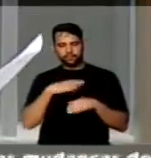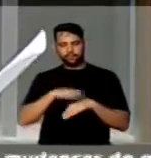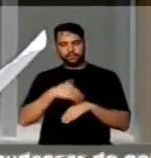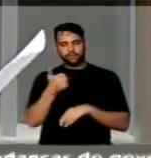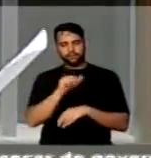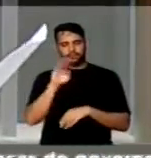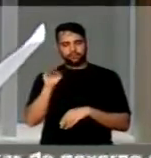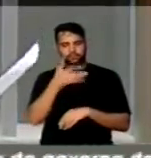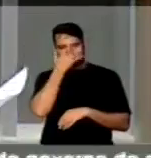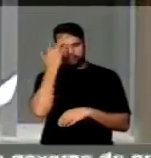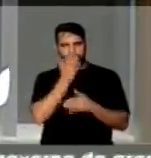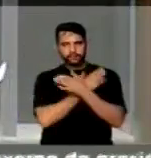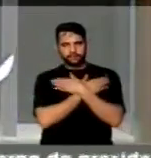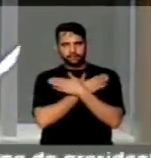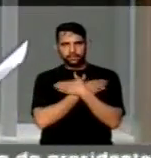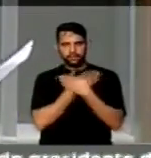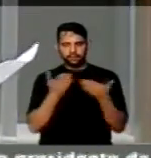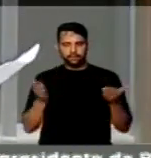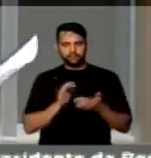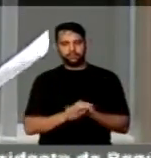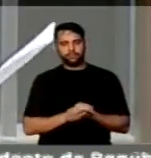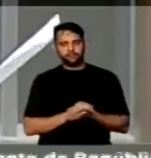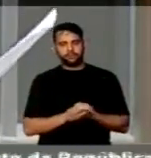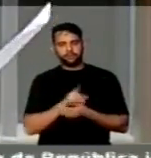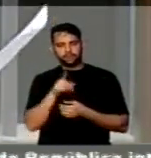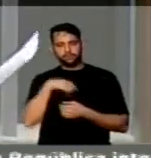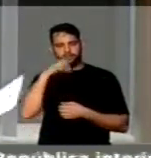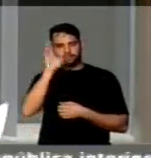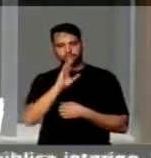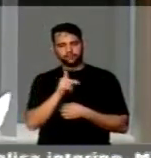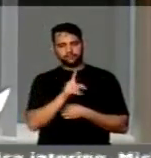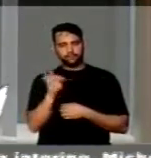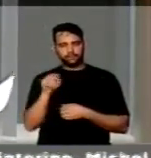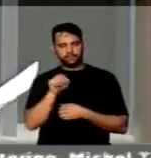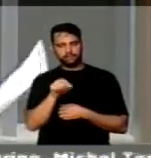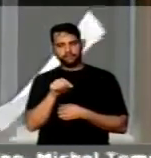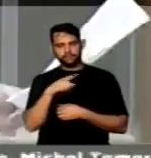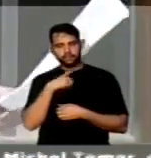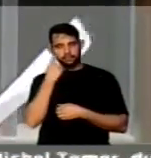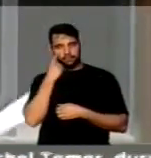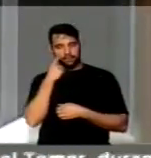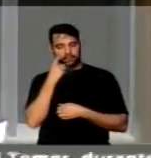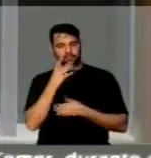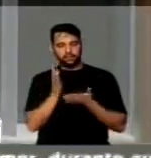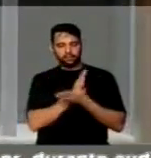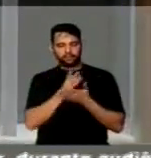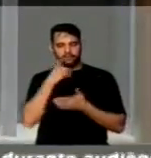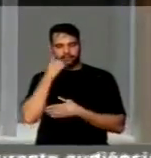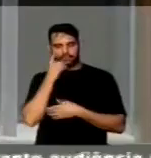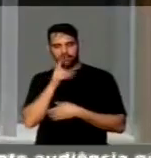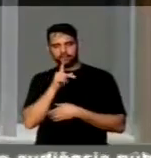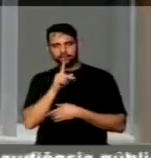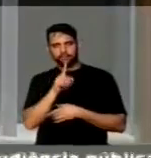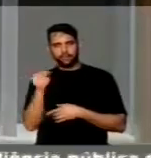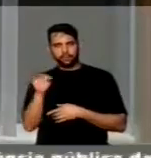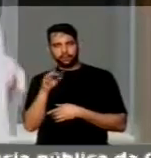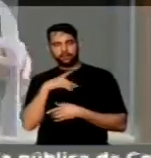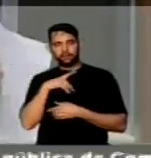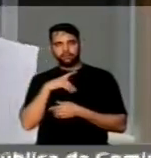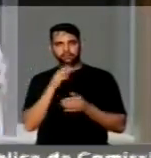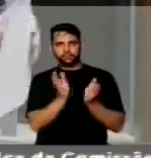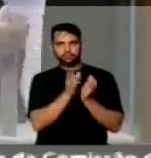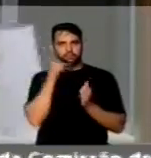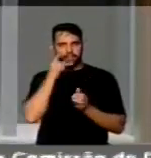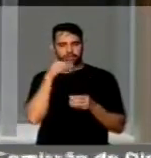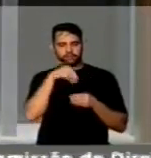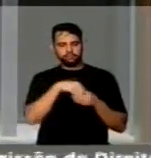mais de 11 milhões de desempregados. Esse é o Brasil do PT. E eu vejo aqui os parlamentares do PT, dos aliados,